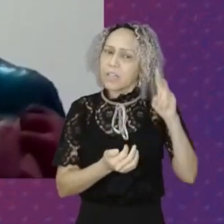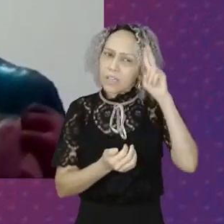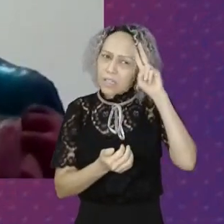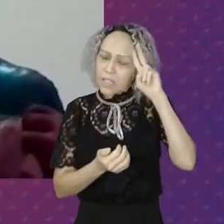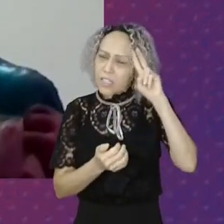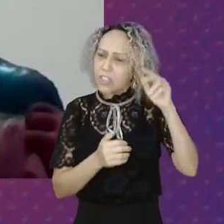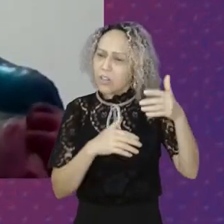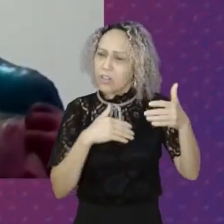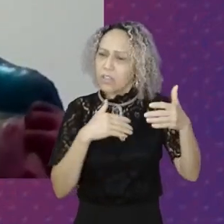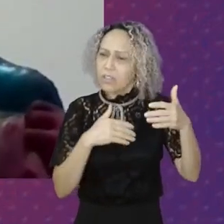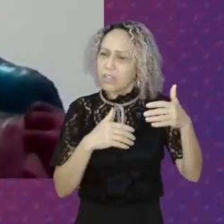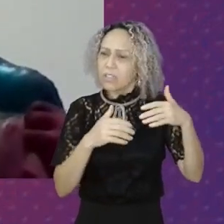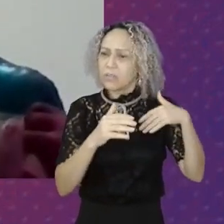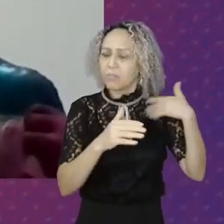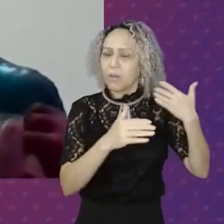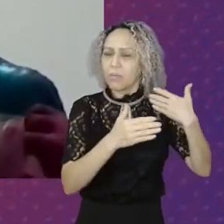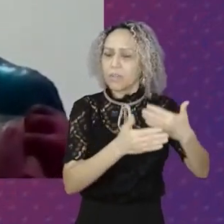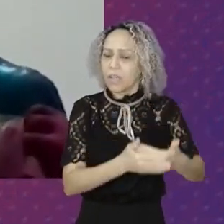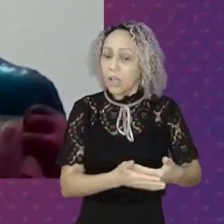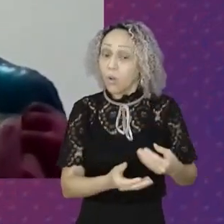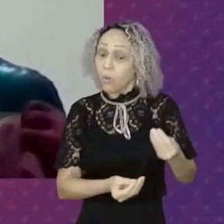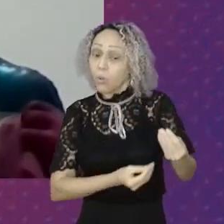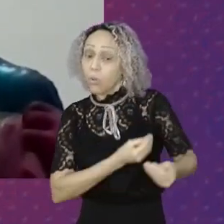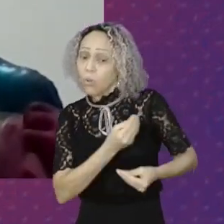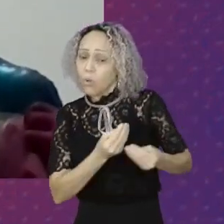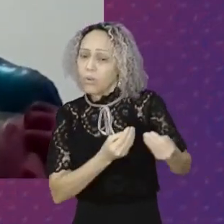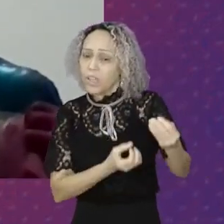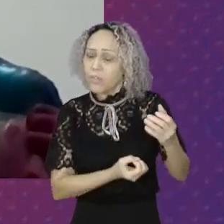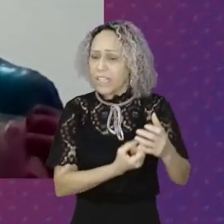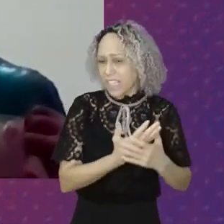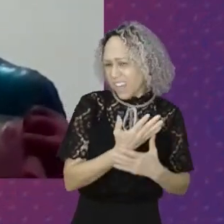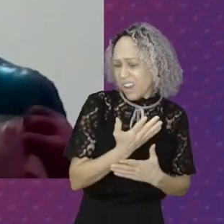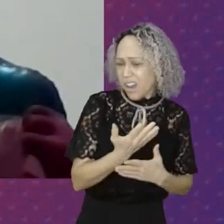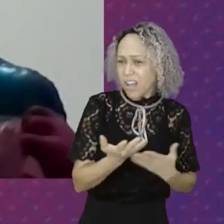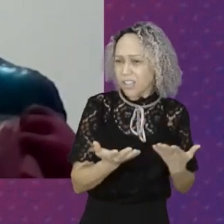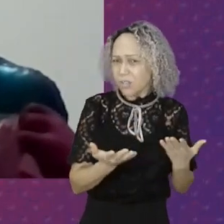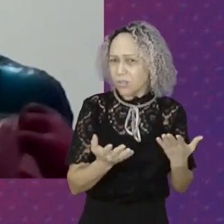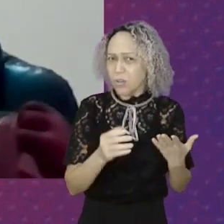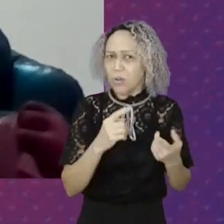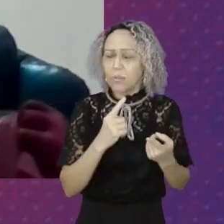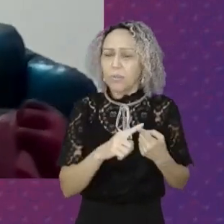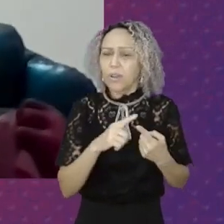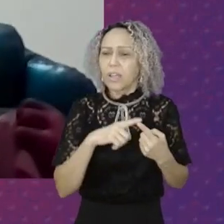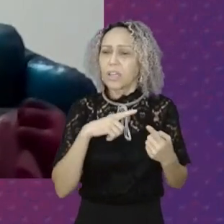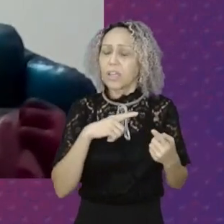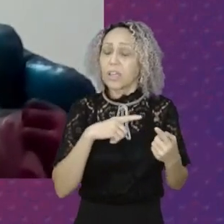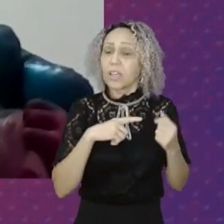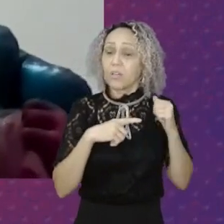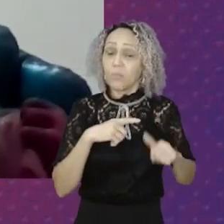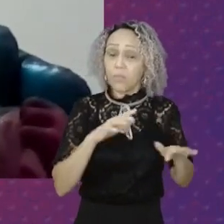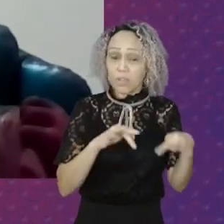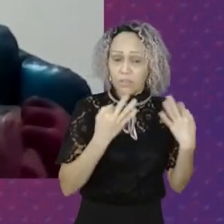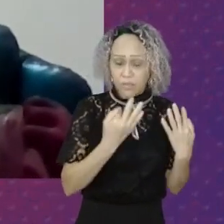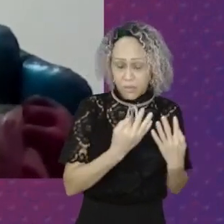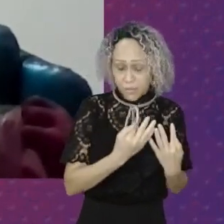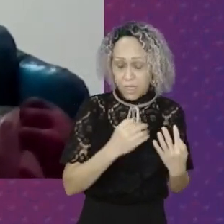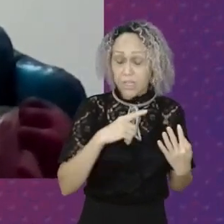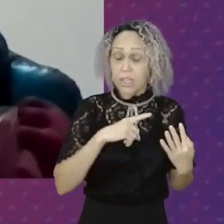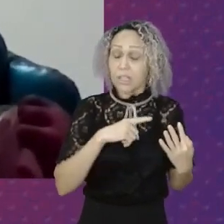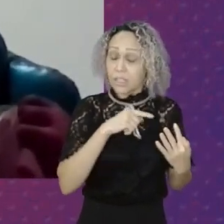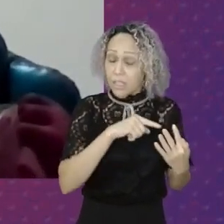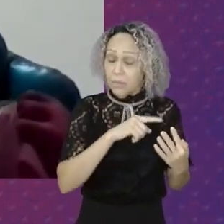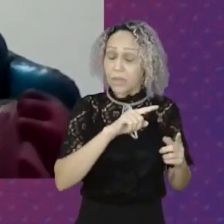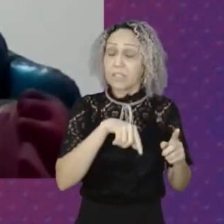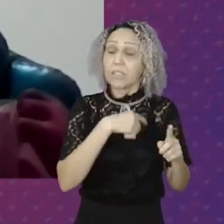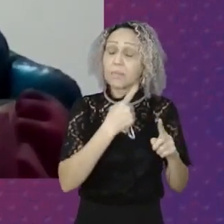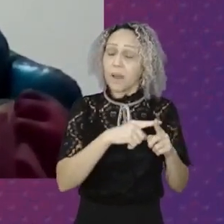esse programa, como é que ele nasceu, de onde que ele veio, em meio a tantos programas sociais que já existem no Brasil de transferência de